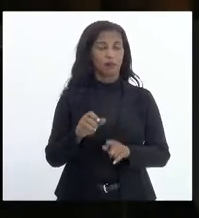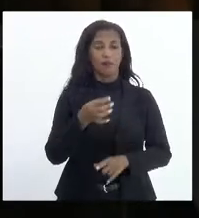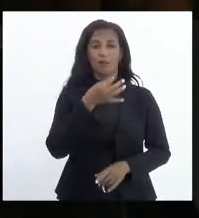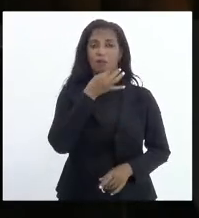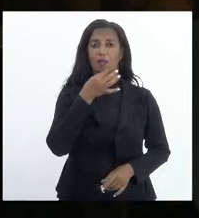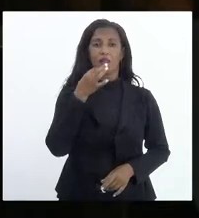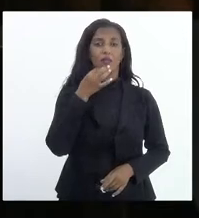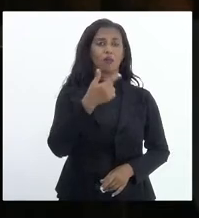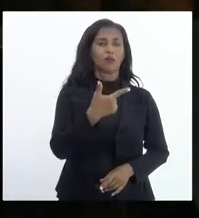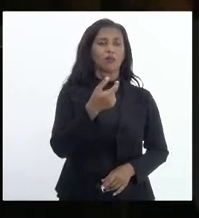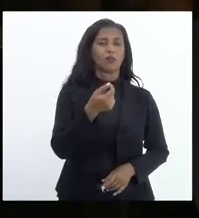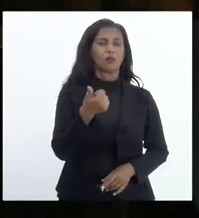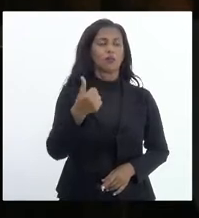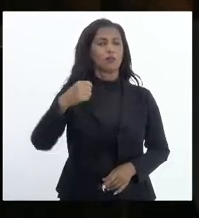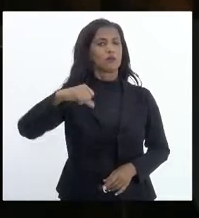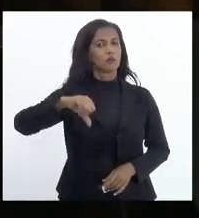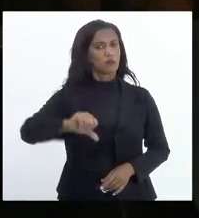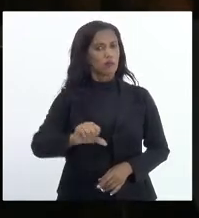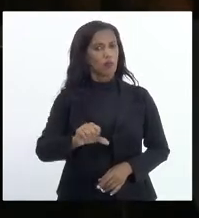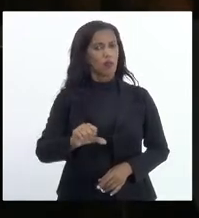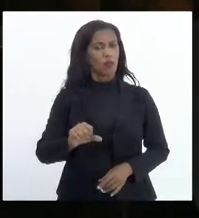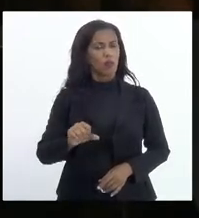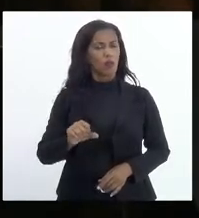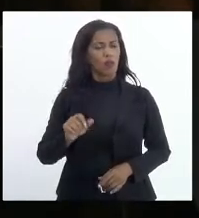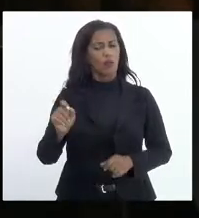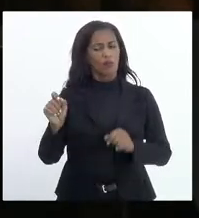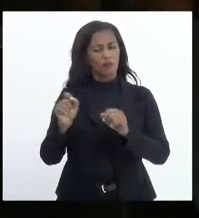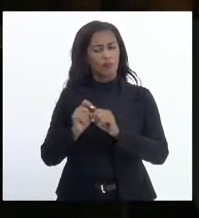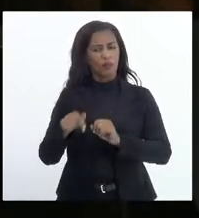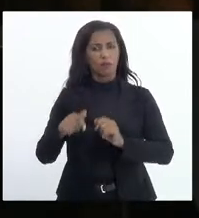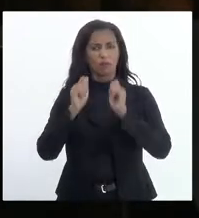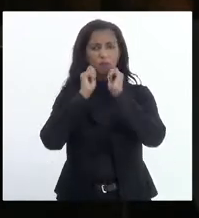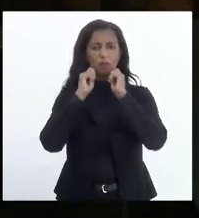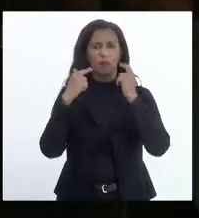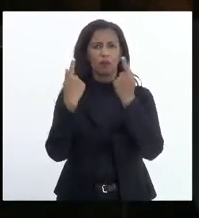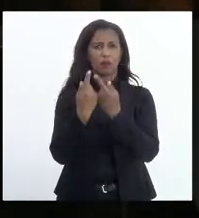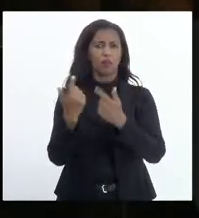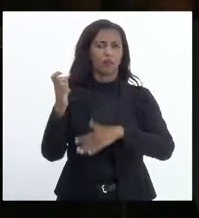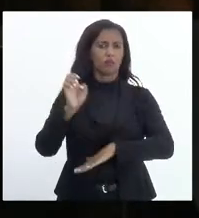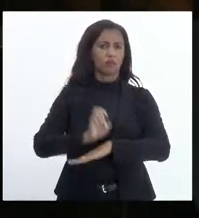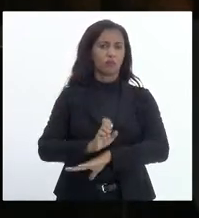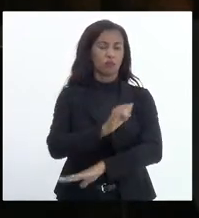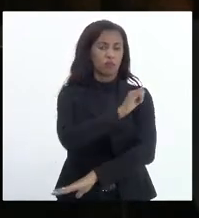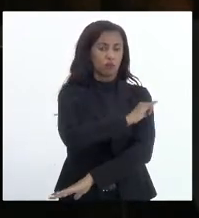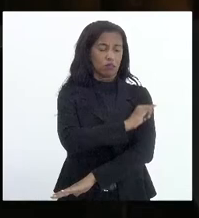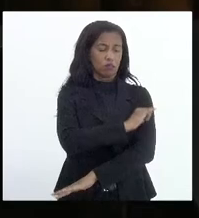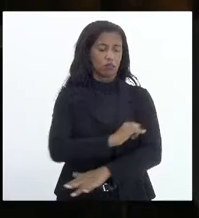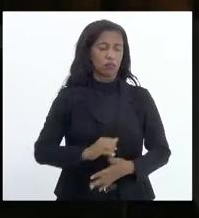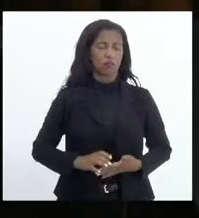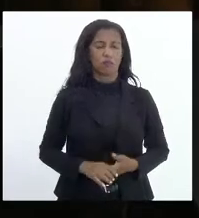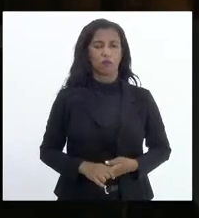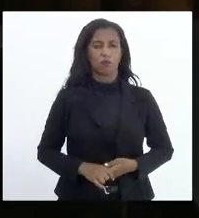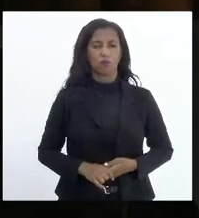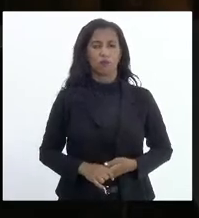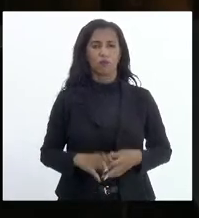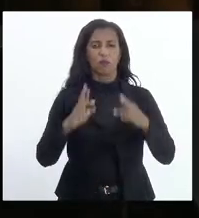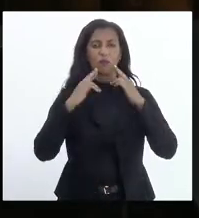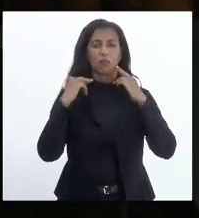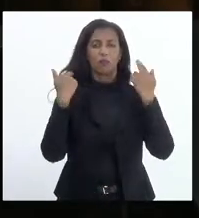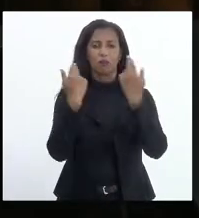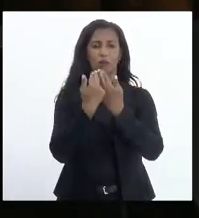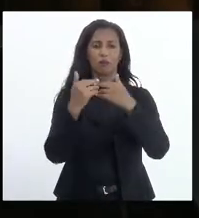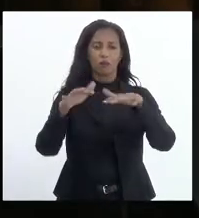em setembro de 19 foi realizada na Assembleia Legislativa do Estado do Rio de Janeiro audiência